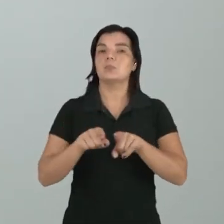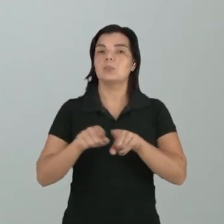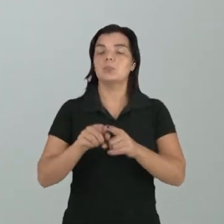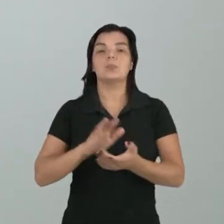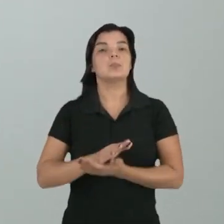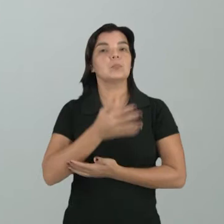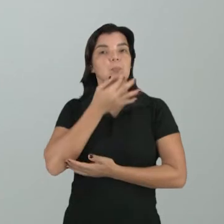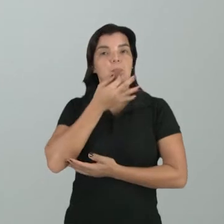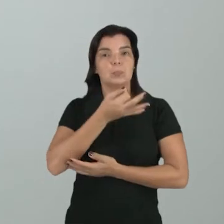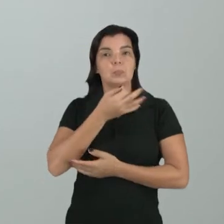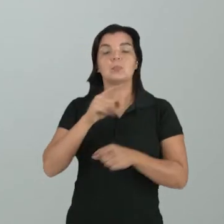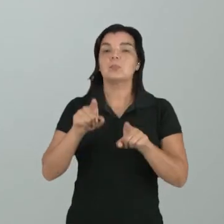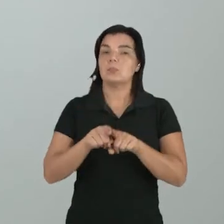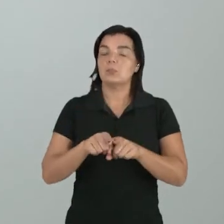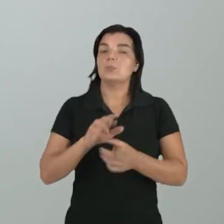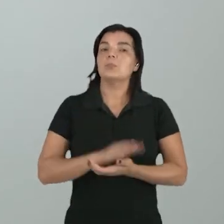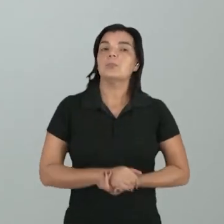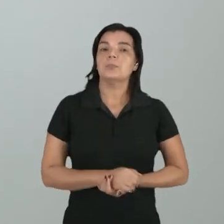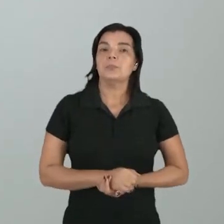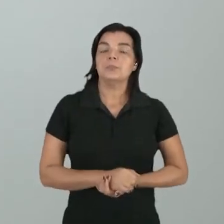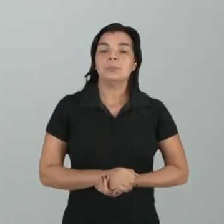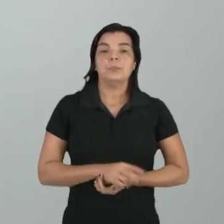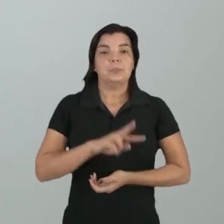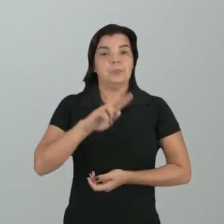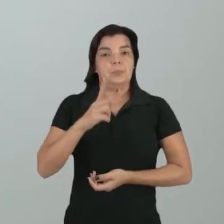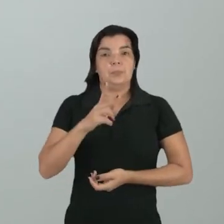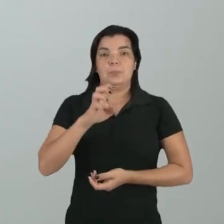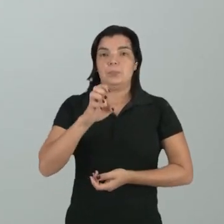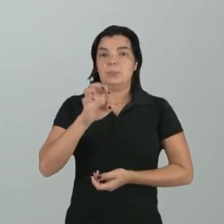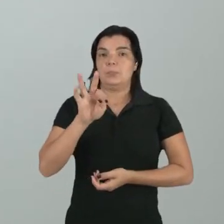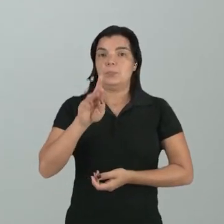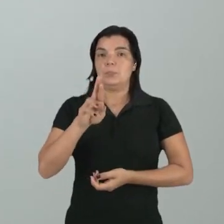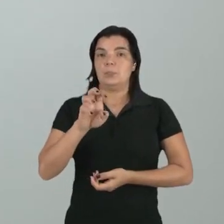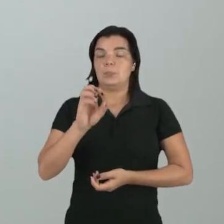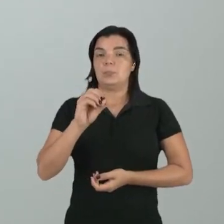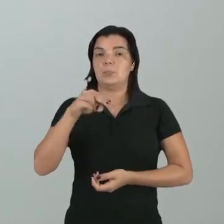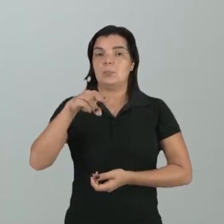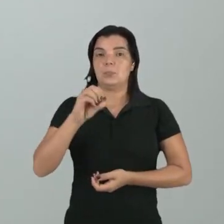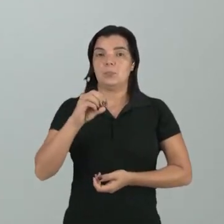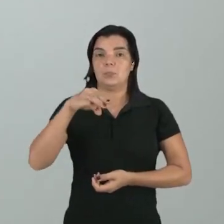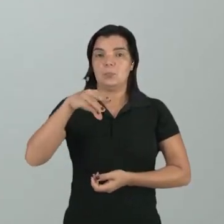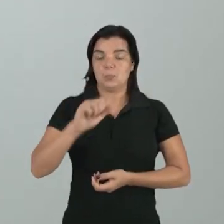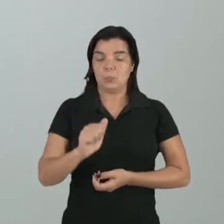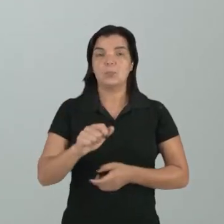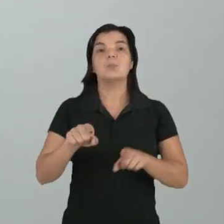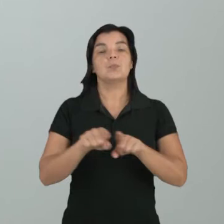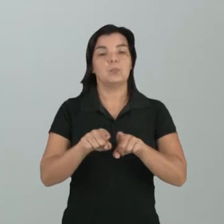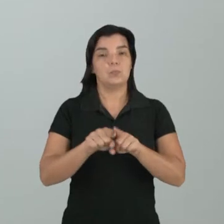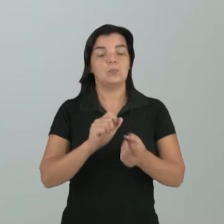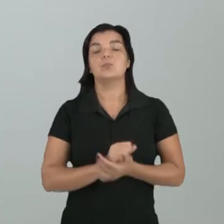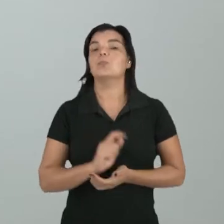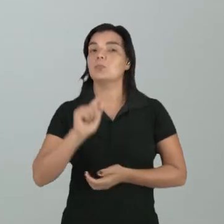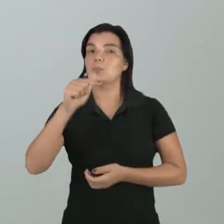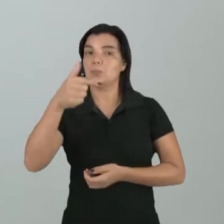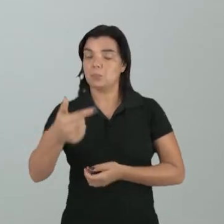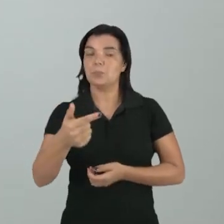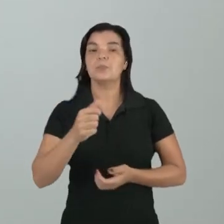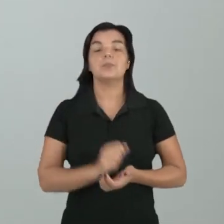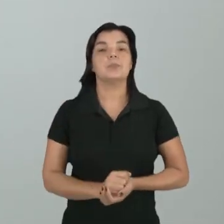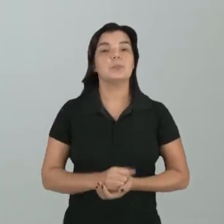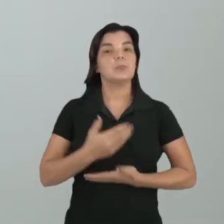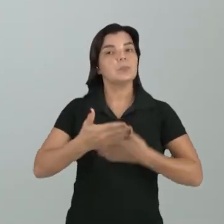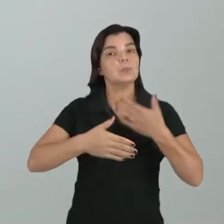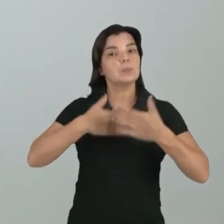da autonomia. Então, de vez de heteronomia, onde eu me sujeito ao hétero, ao outro,